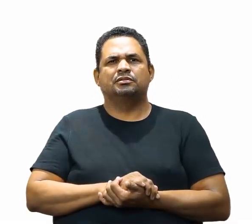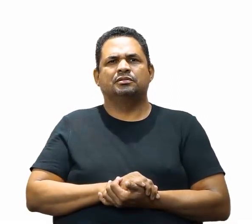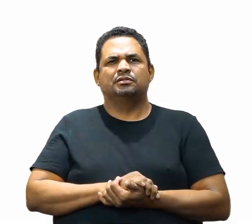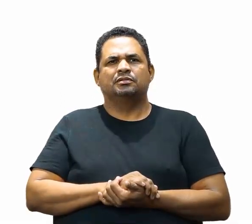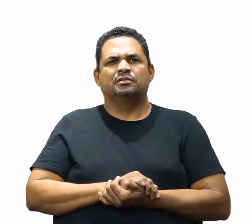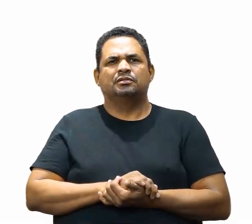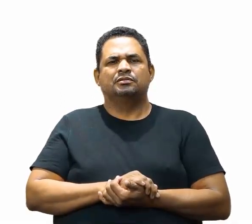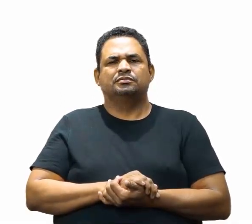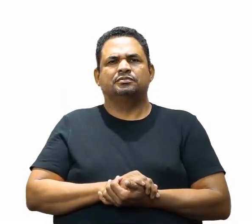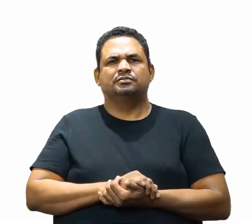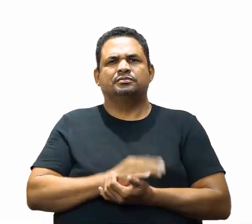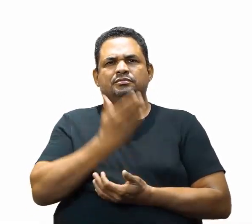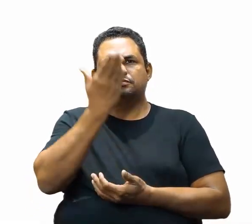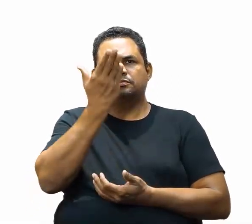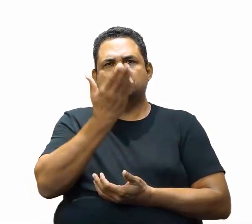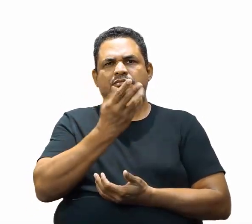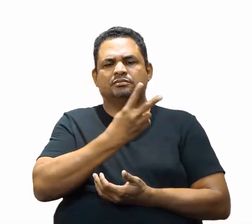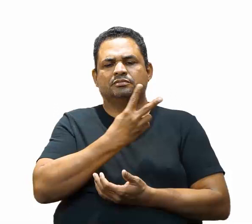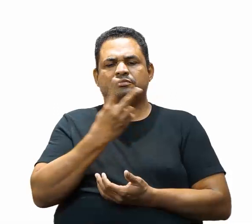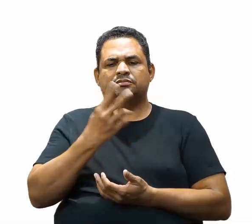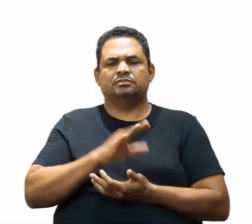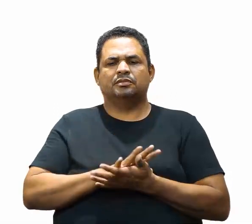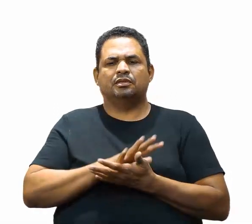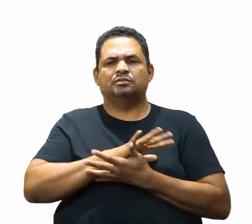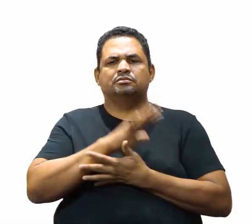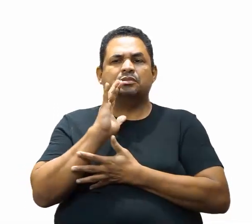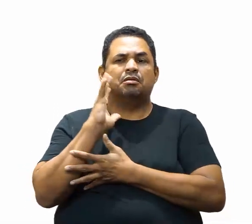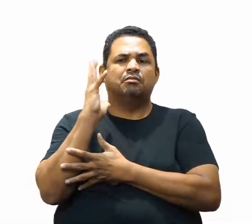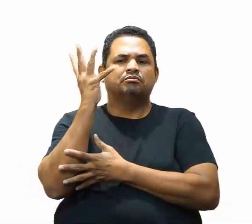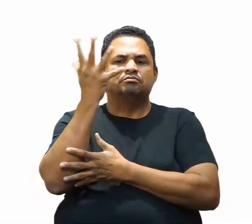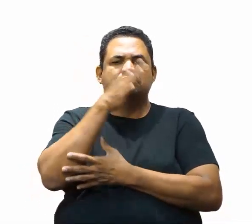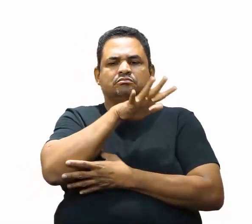el alambre, uma paisagem, e o arame.